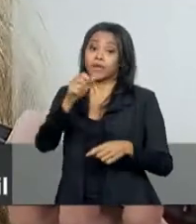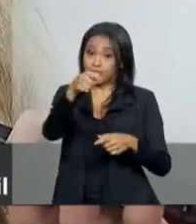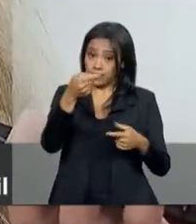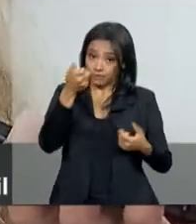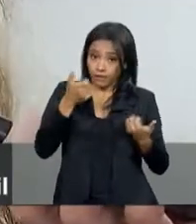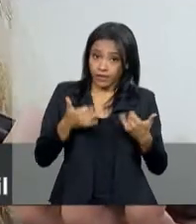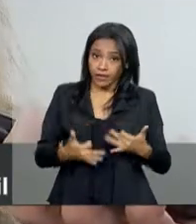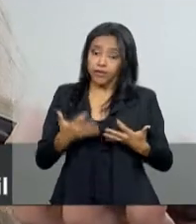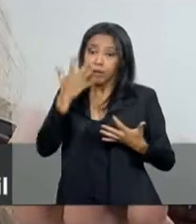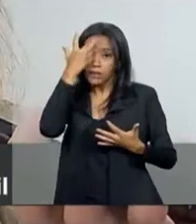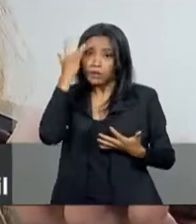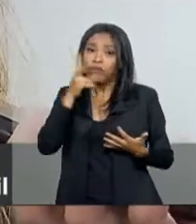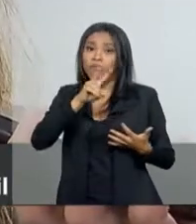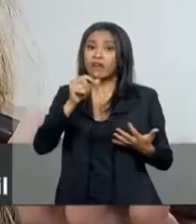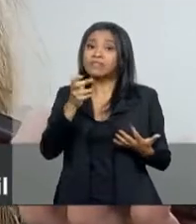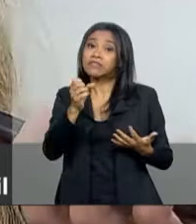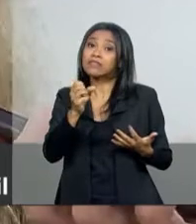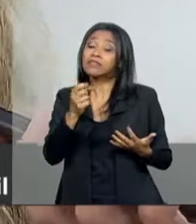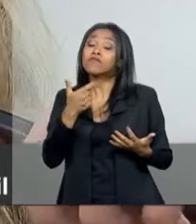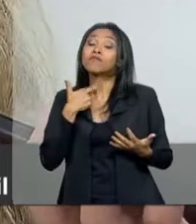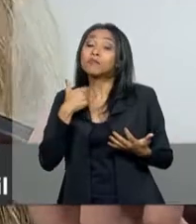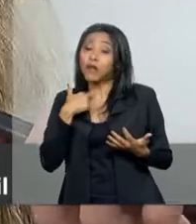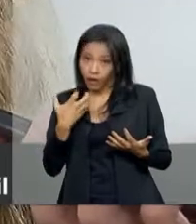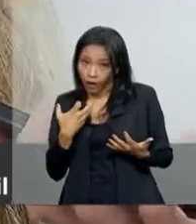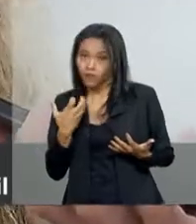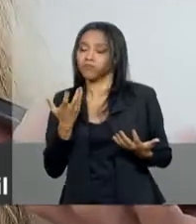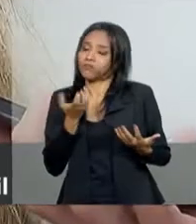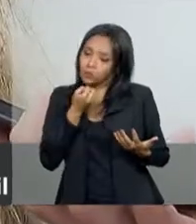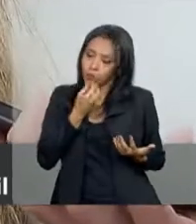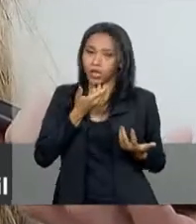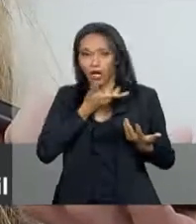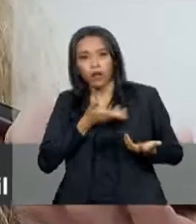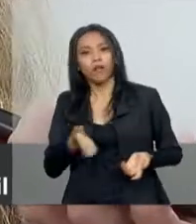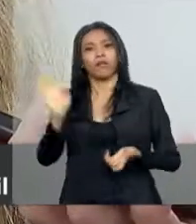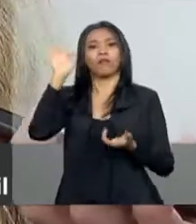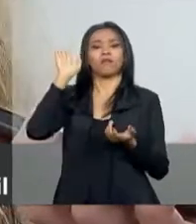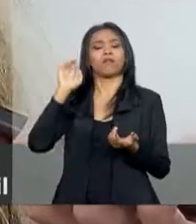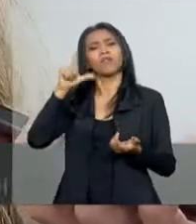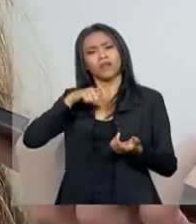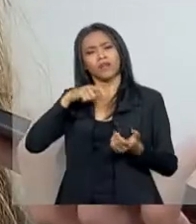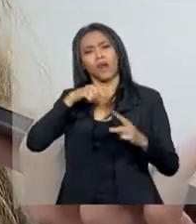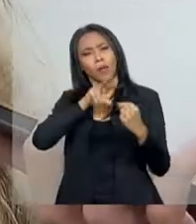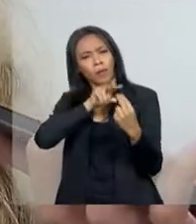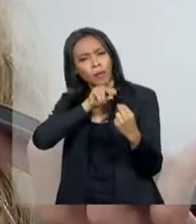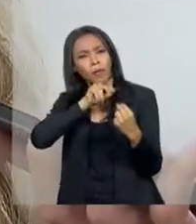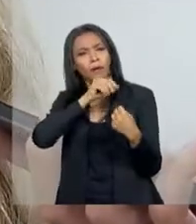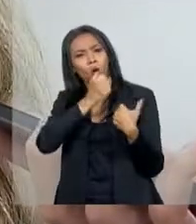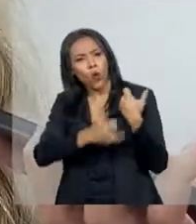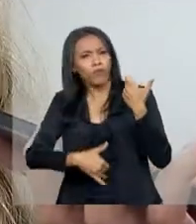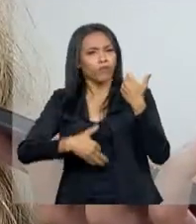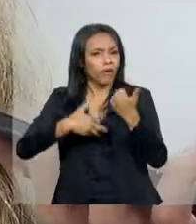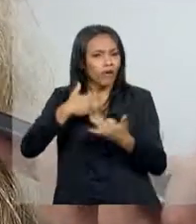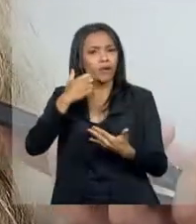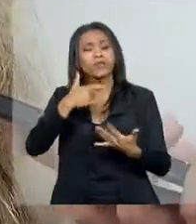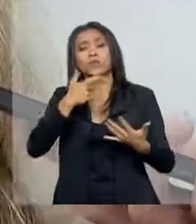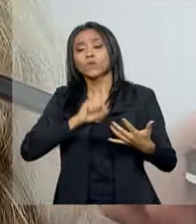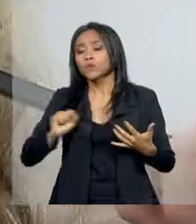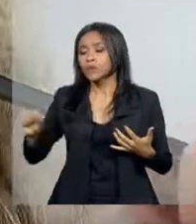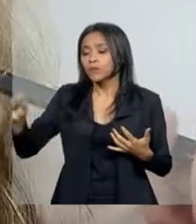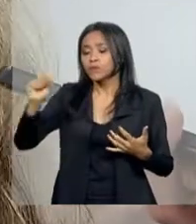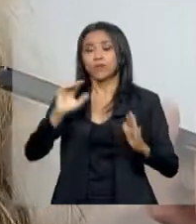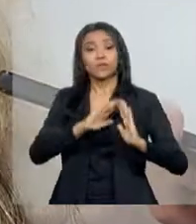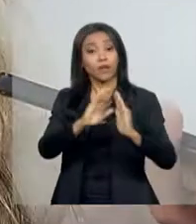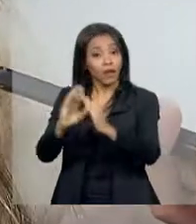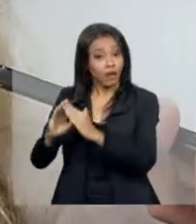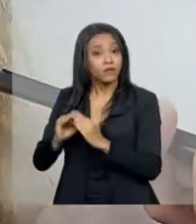ela quiser, então é feito um trabalho de sensibilização. O que é uma interiorização? Quais são os abrigos? Quais são as cidades